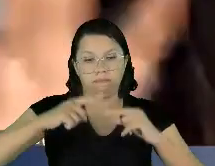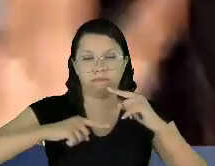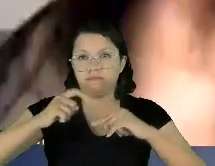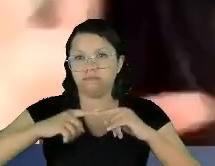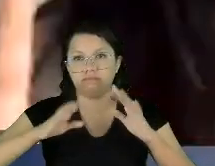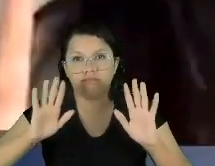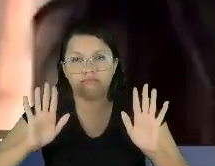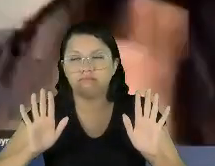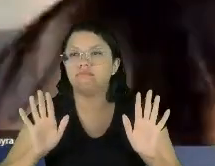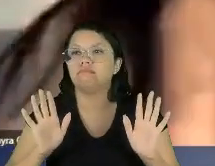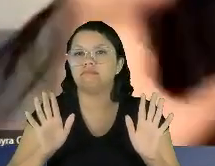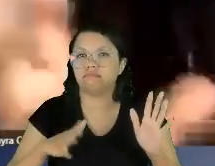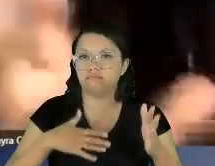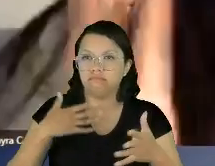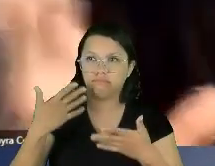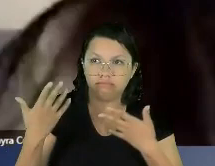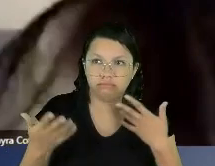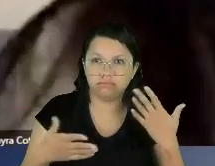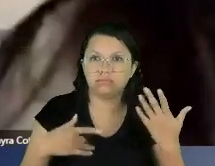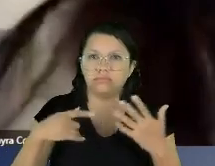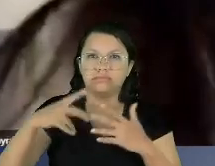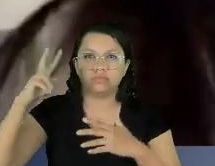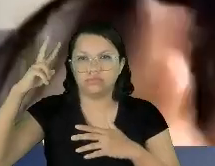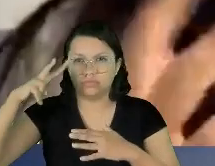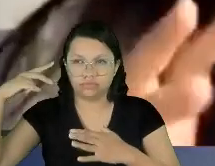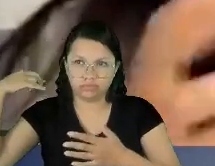de objetos e, enfim,